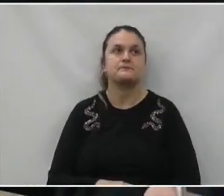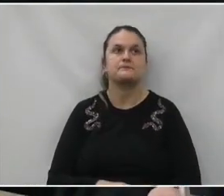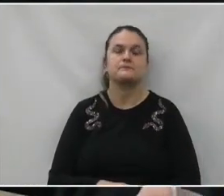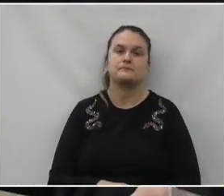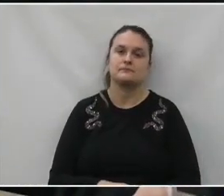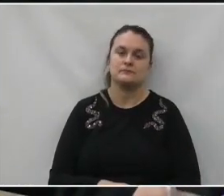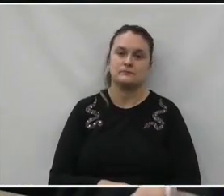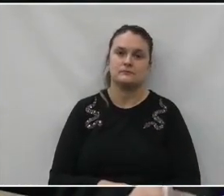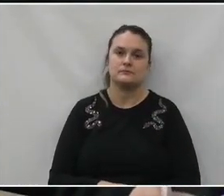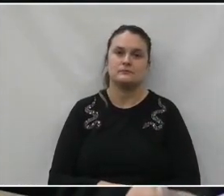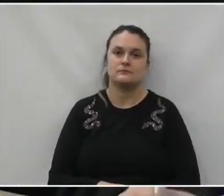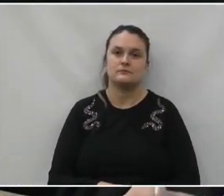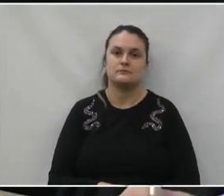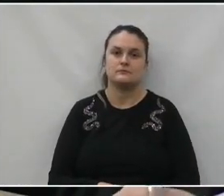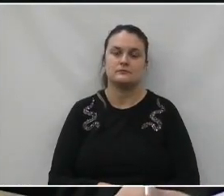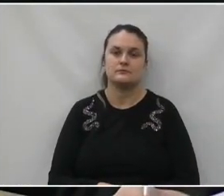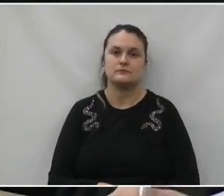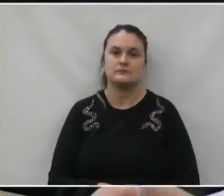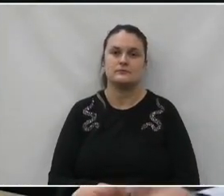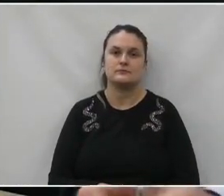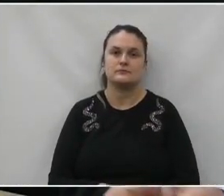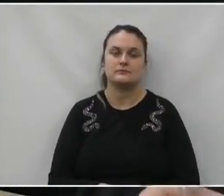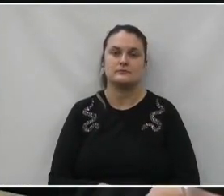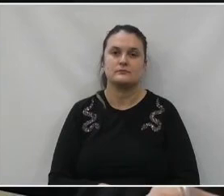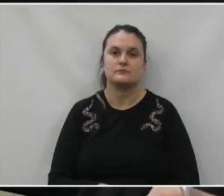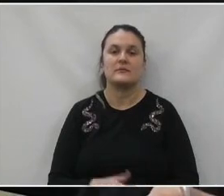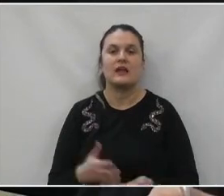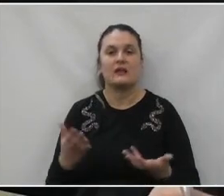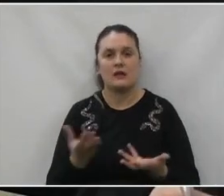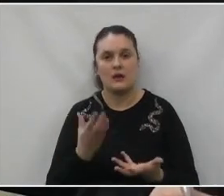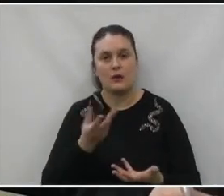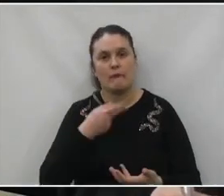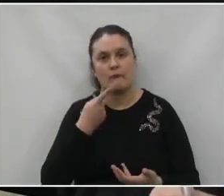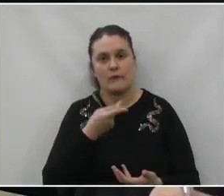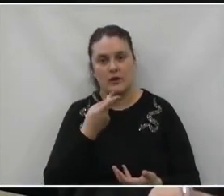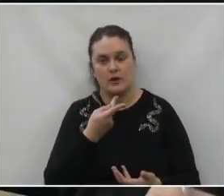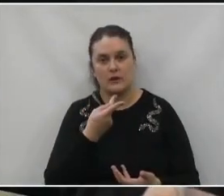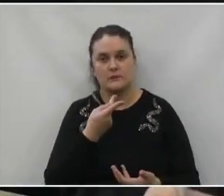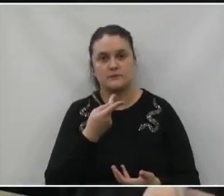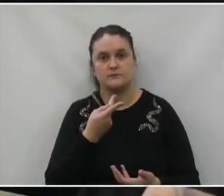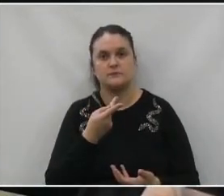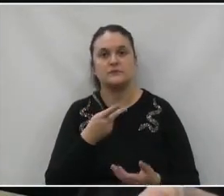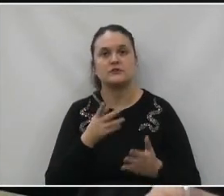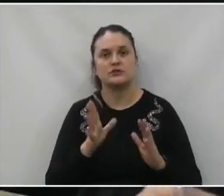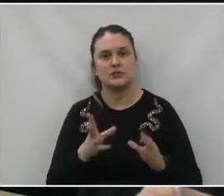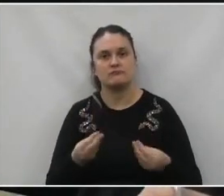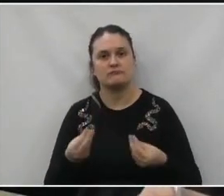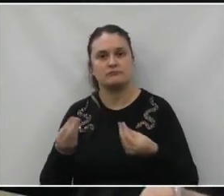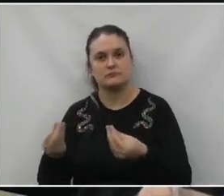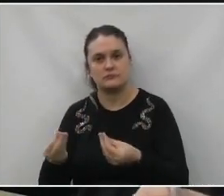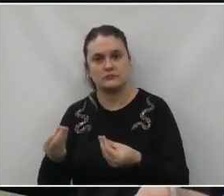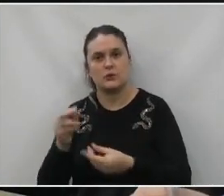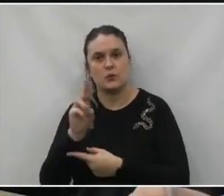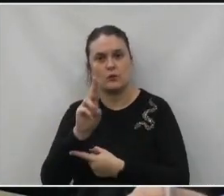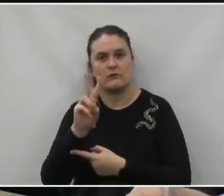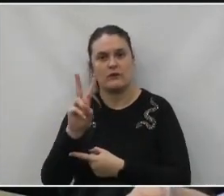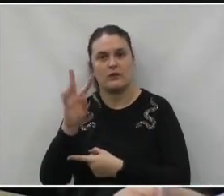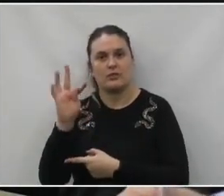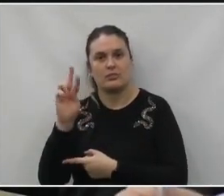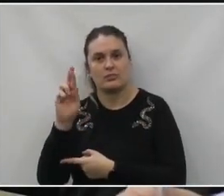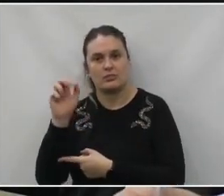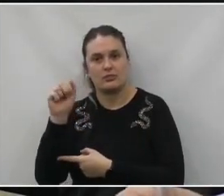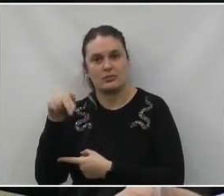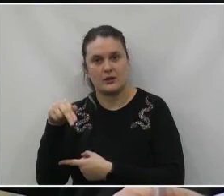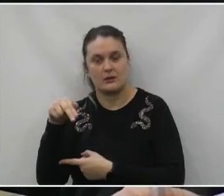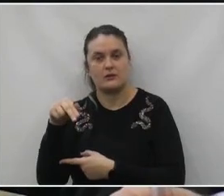citar as outras ruas. E quero dizer que o encaminhamento para o Vetran também está